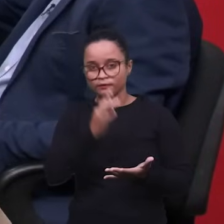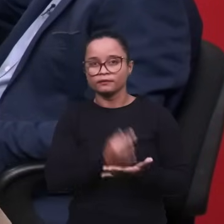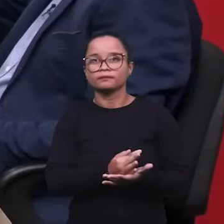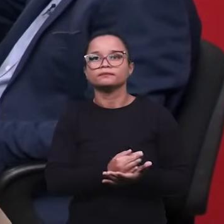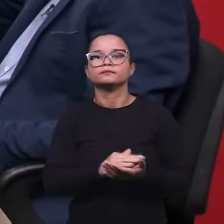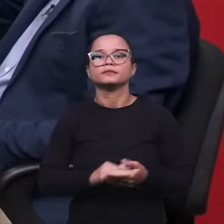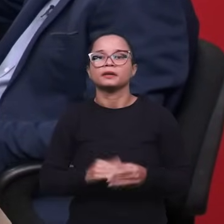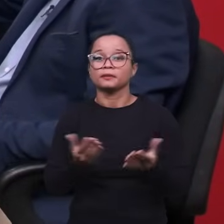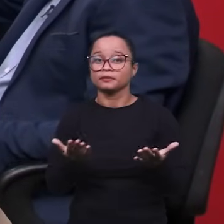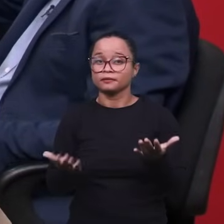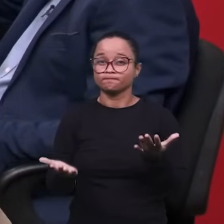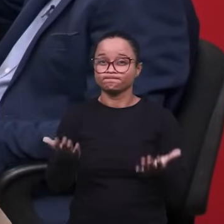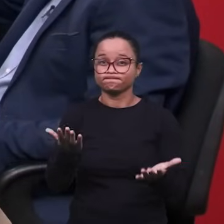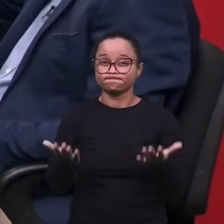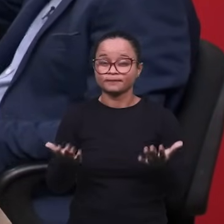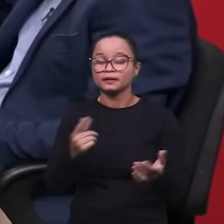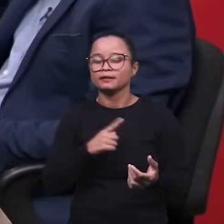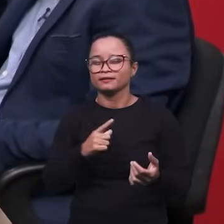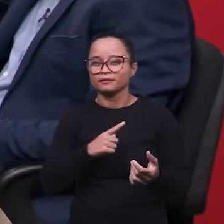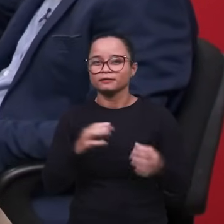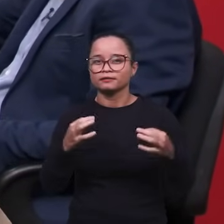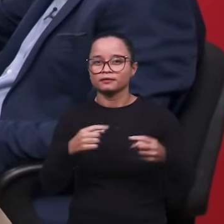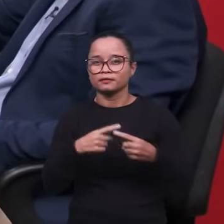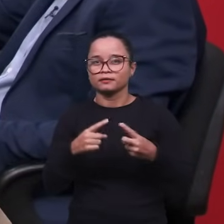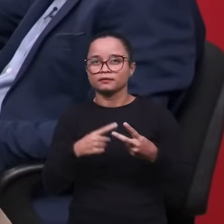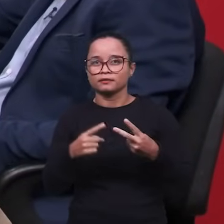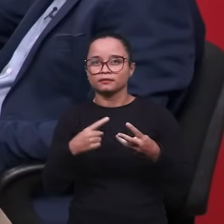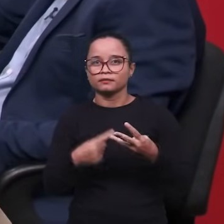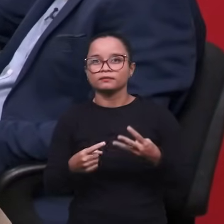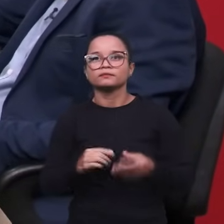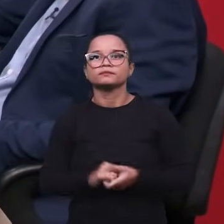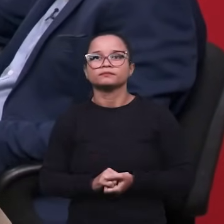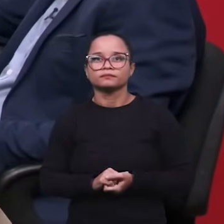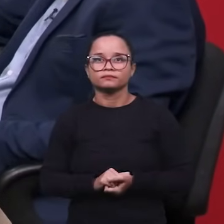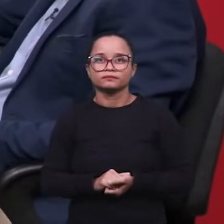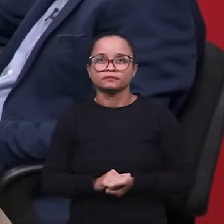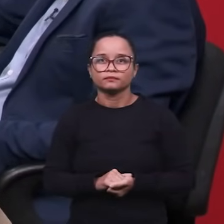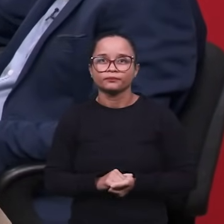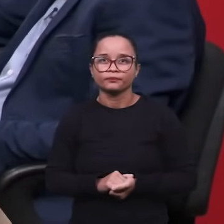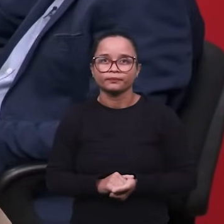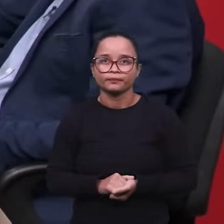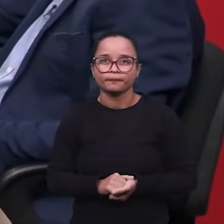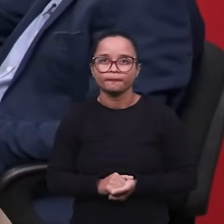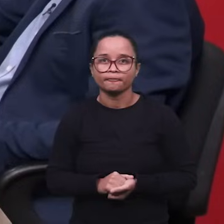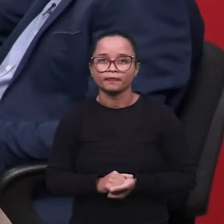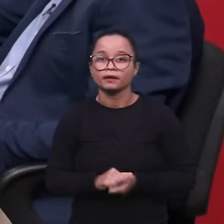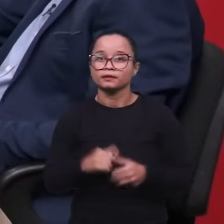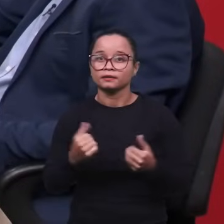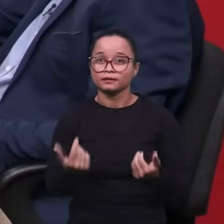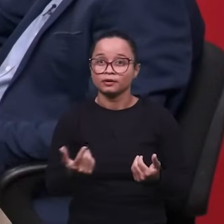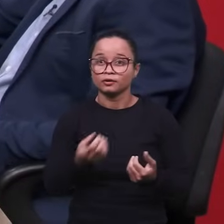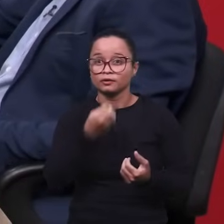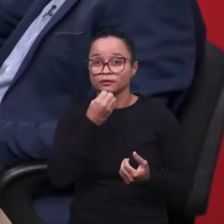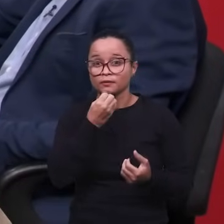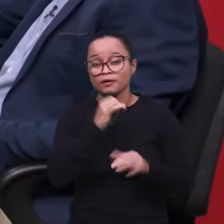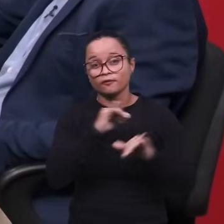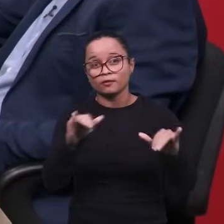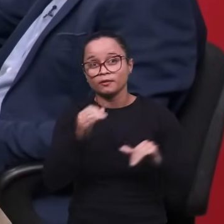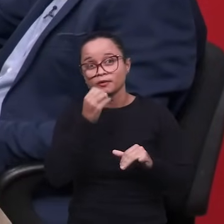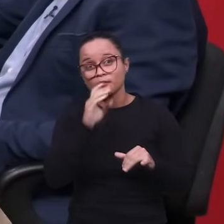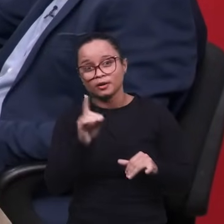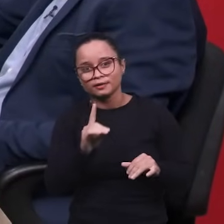né? É. Tem que estar em equilíbrio, Tem né? que estar em equilíbrio. Senão cai. Desequilíbrio. Eu tenho uma notícia não muito boa, que o nosso tempo